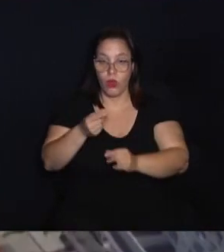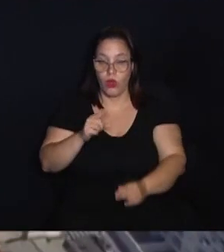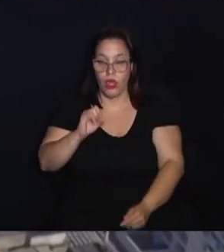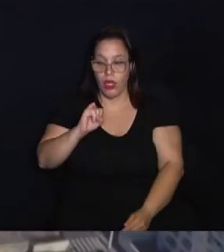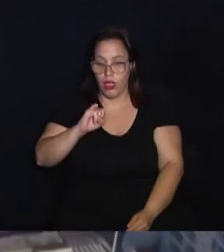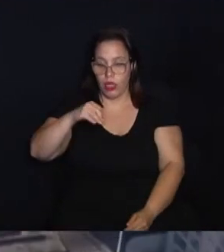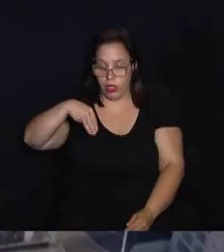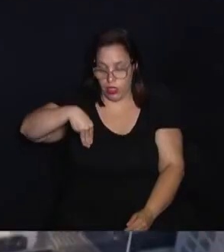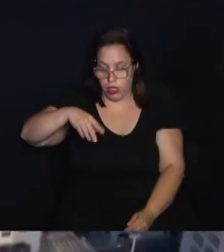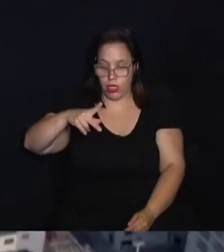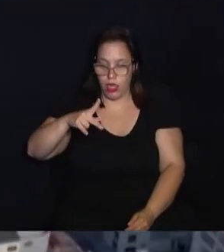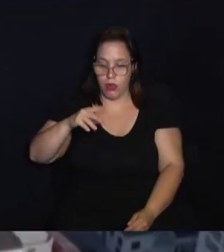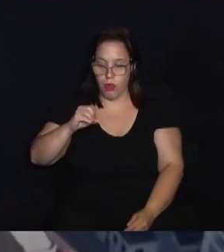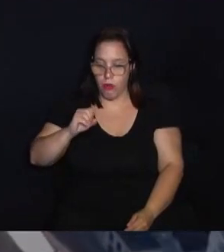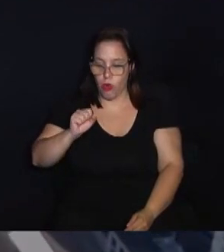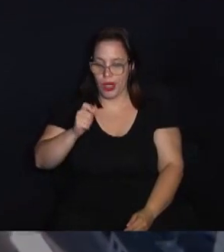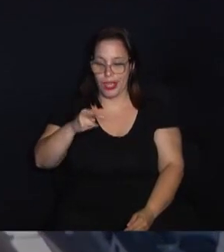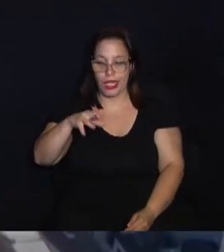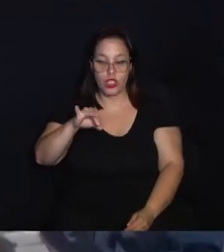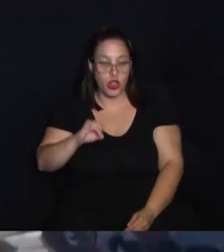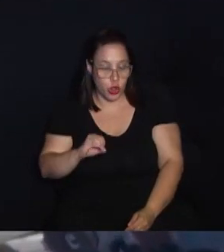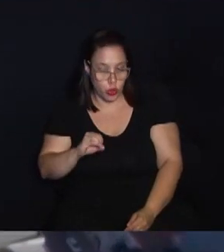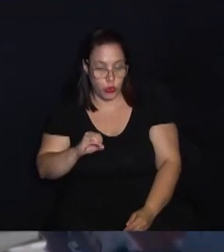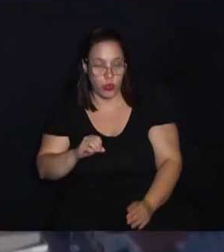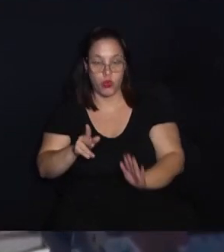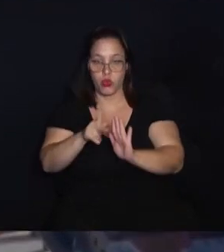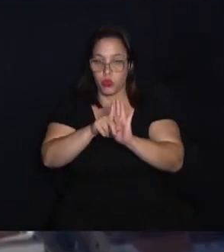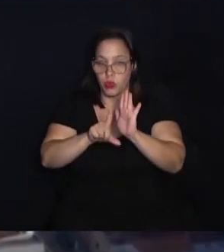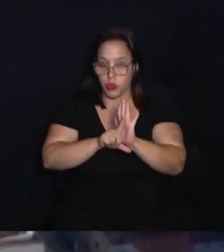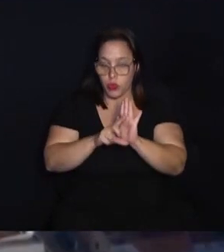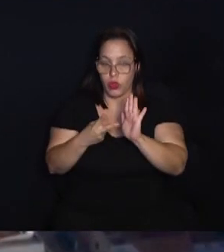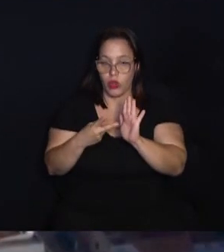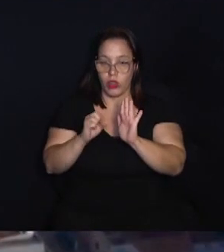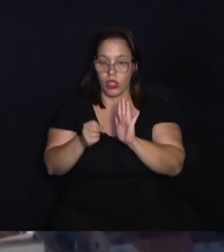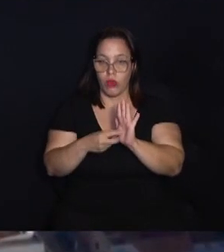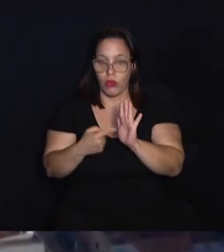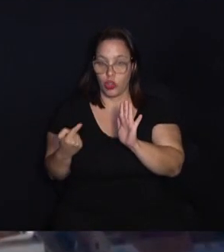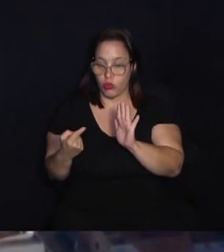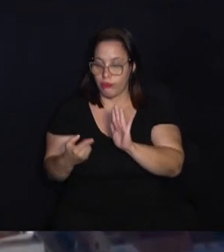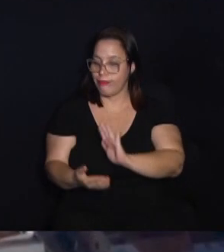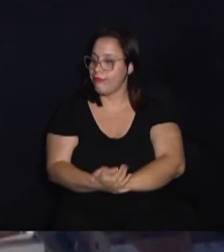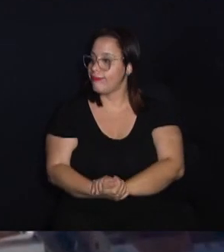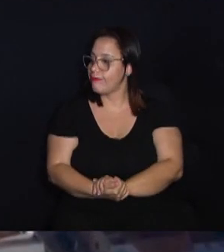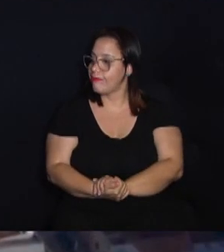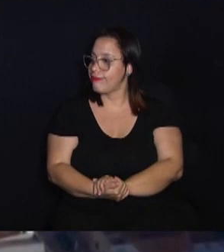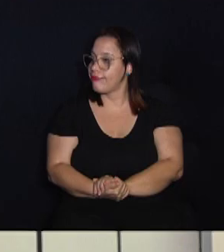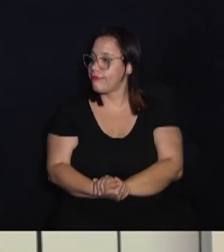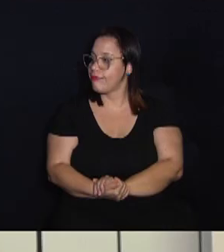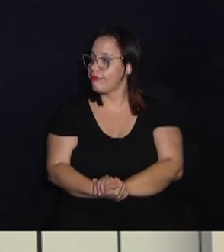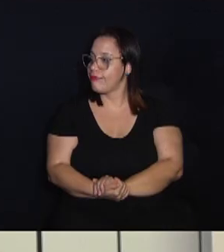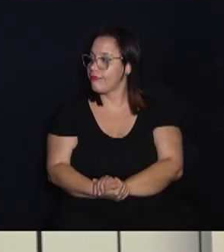impositivo, conforme previsto na Lei Orgânica do Município de 2021.